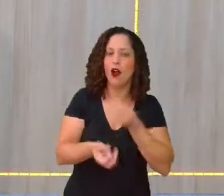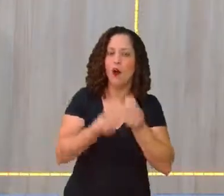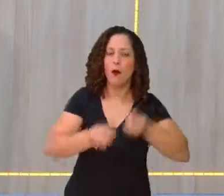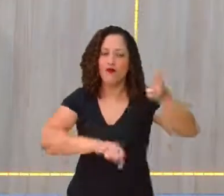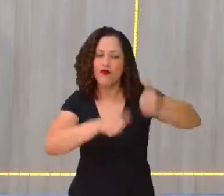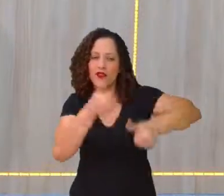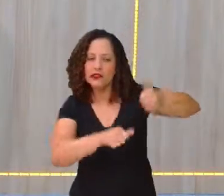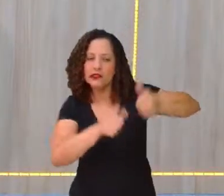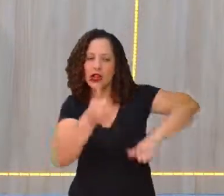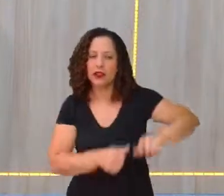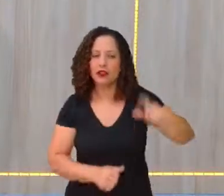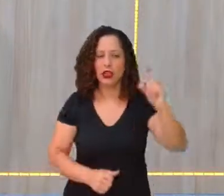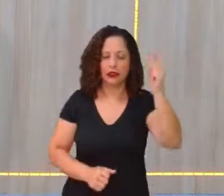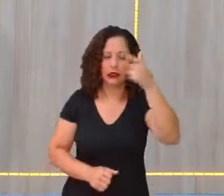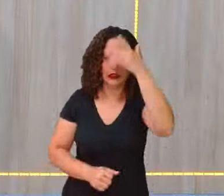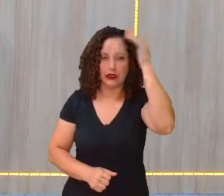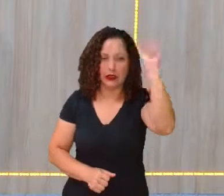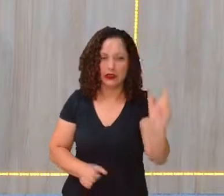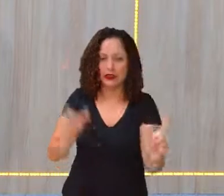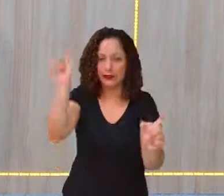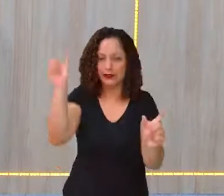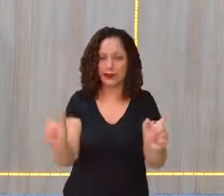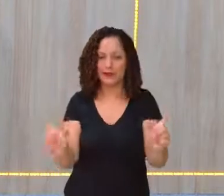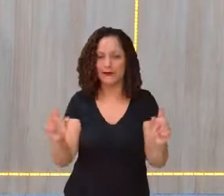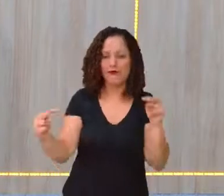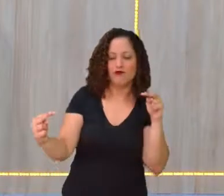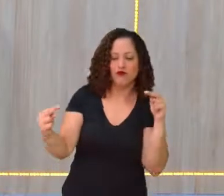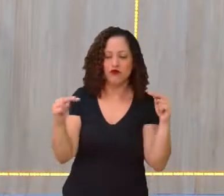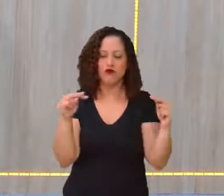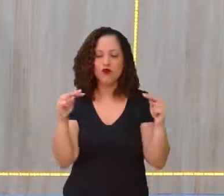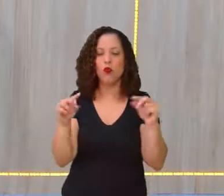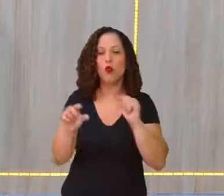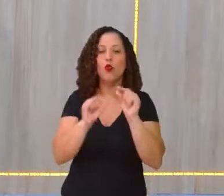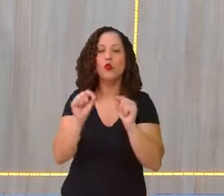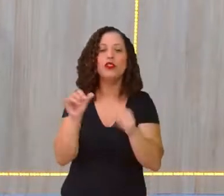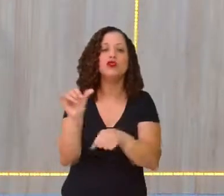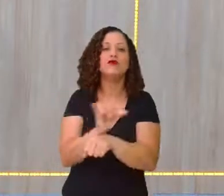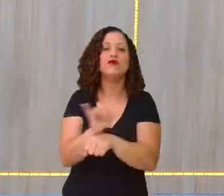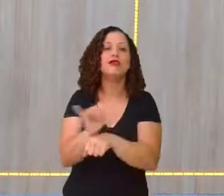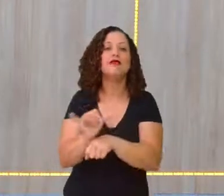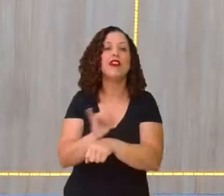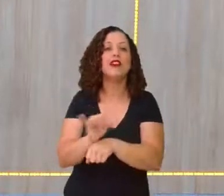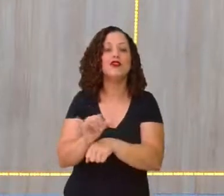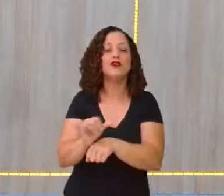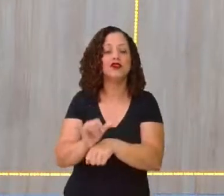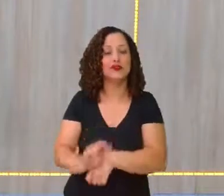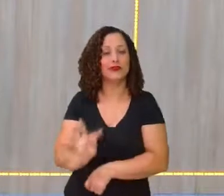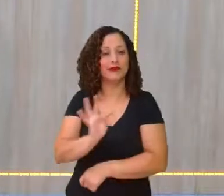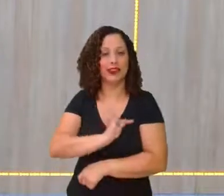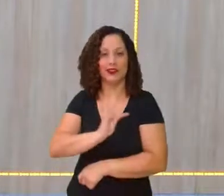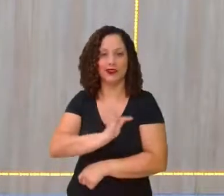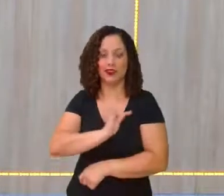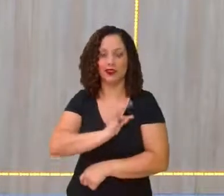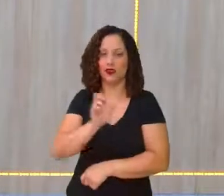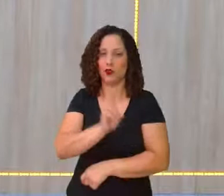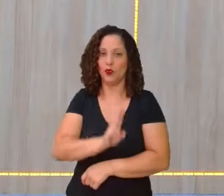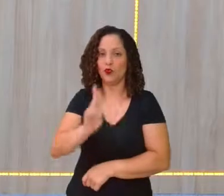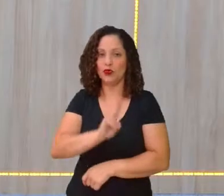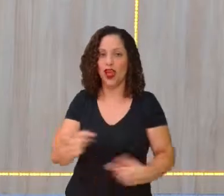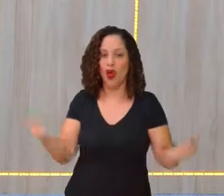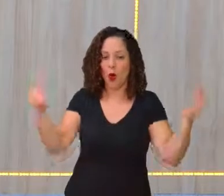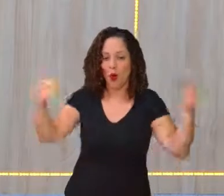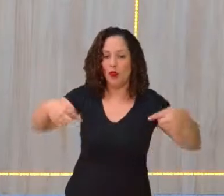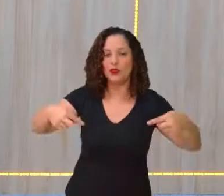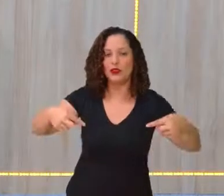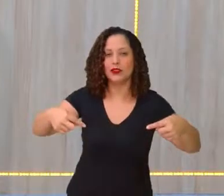oponente. Então, quais as táticas que eu tenho ali para utilizar as técnicas que eu já sei contra aquele meu